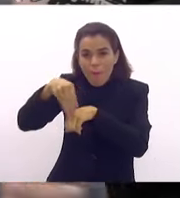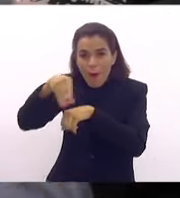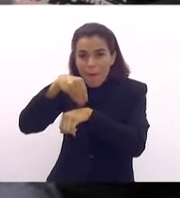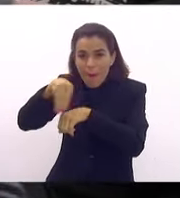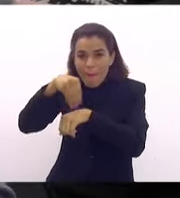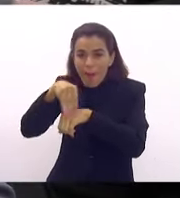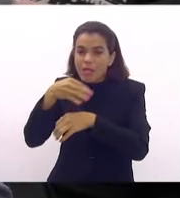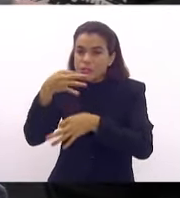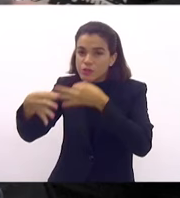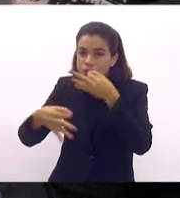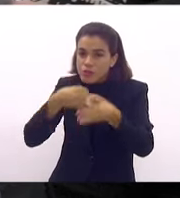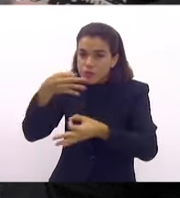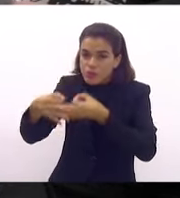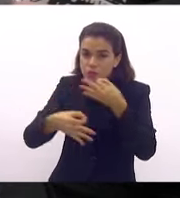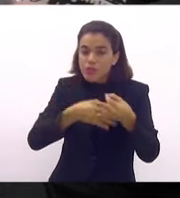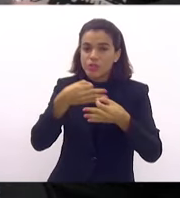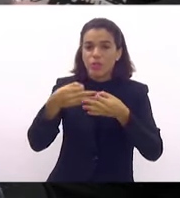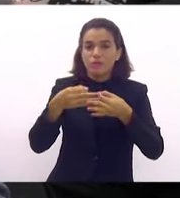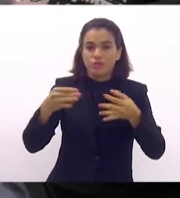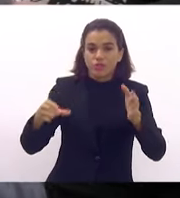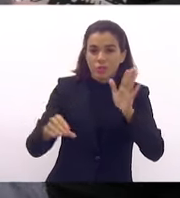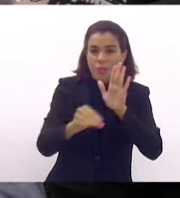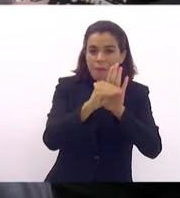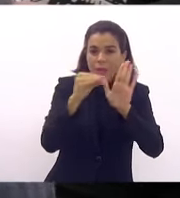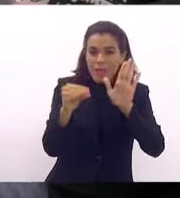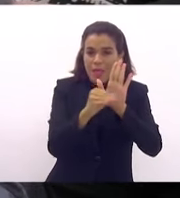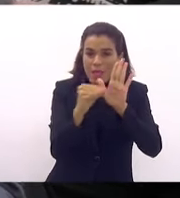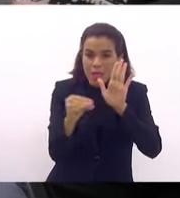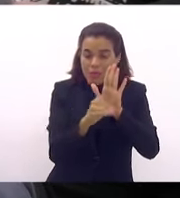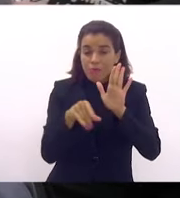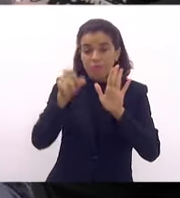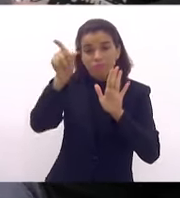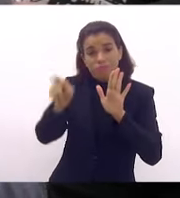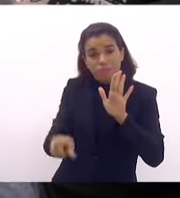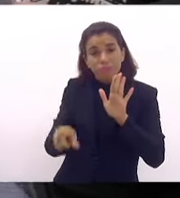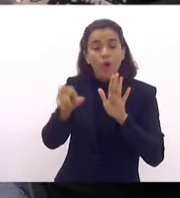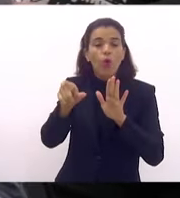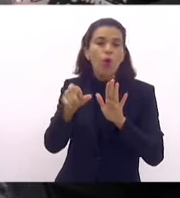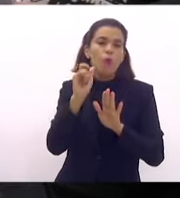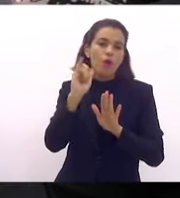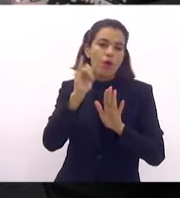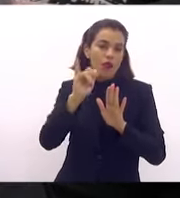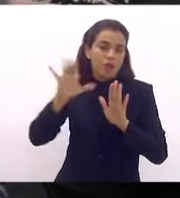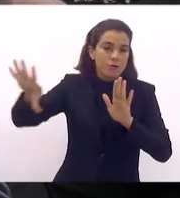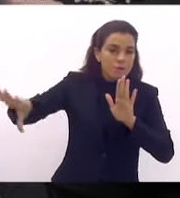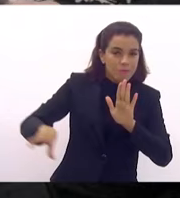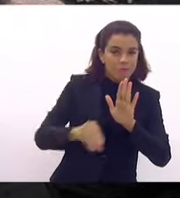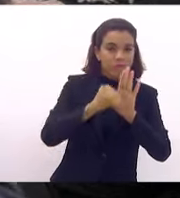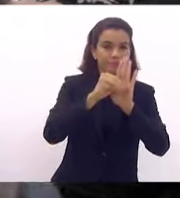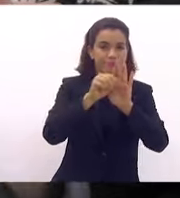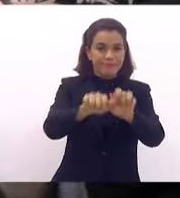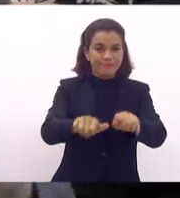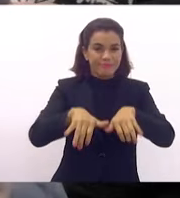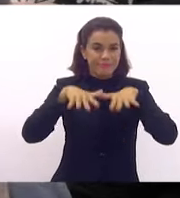emendas para a gente dialogar, para poder, se Vossa Excelência, como relator, já puder incorporar em plenário, a gente